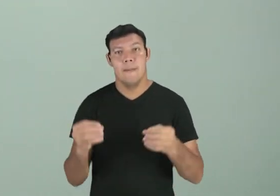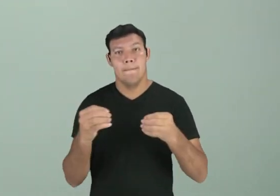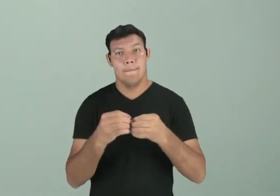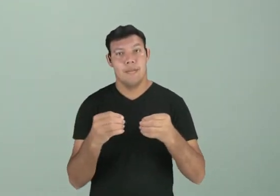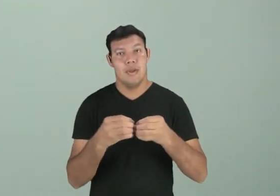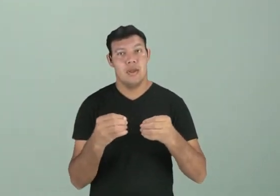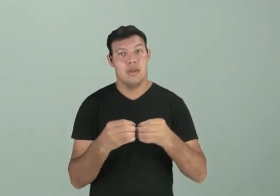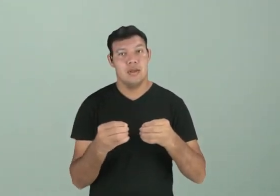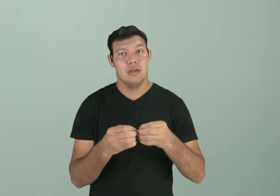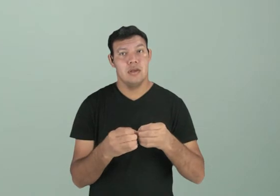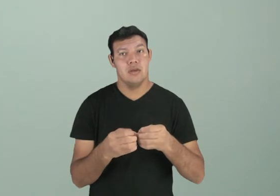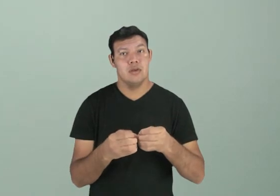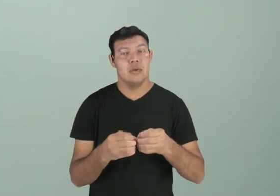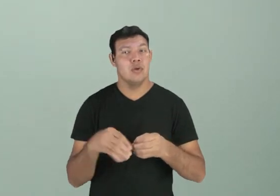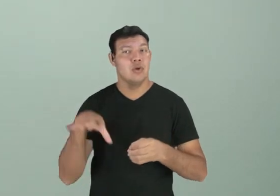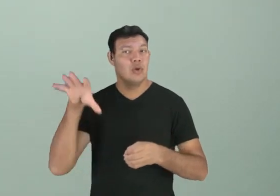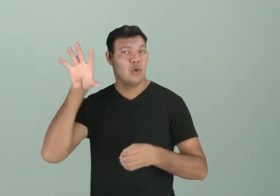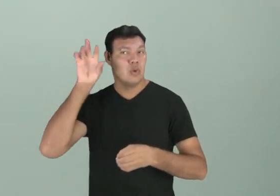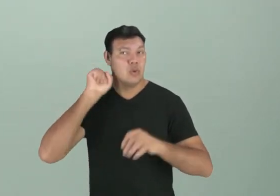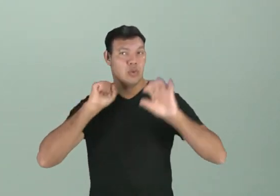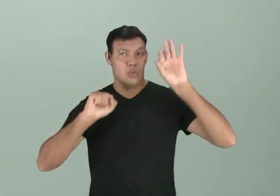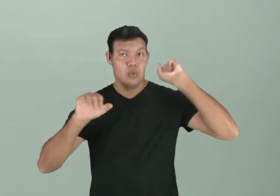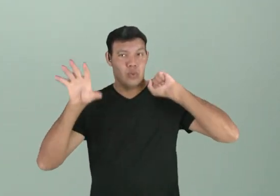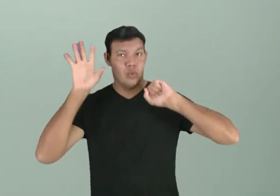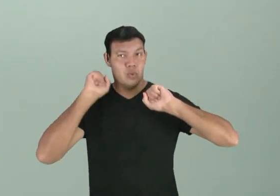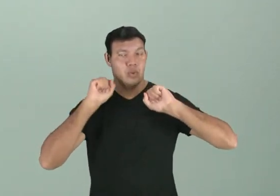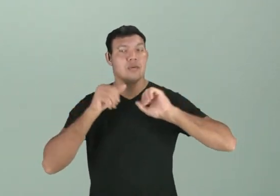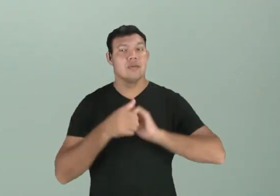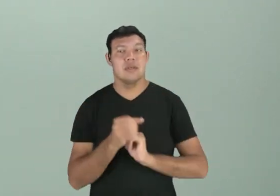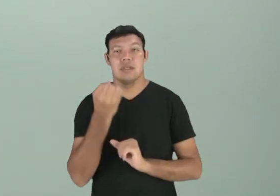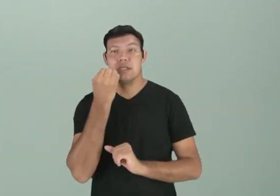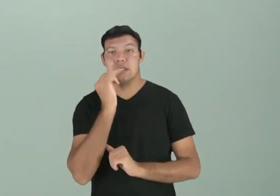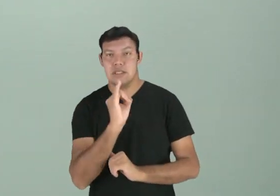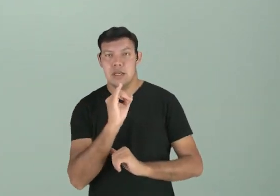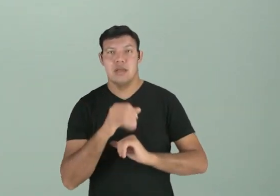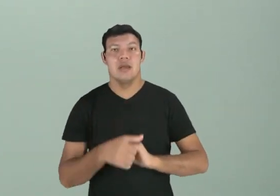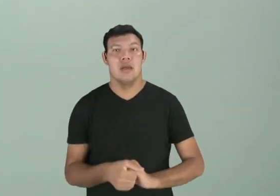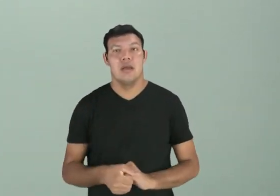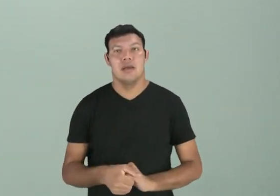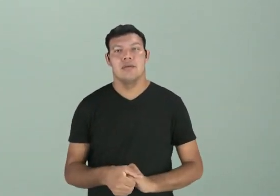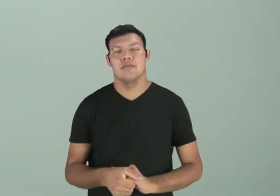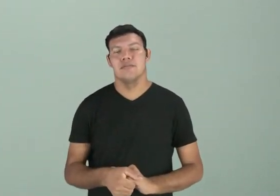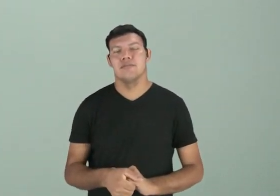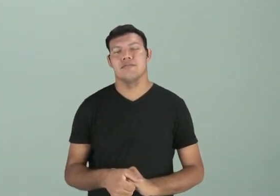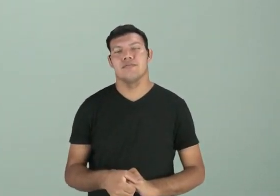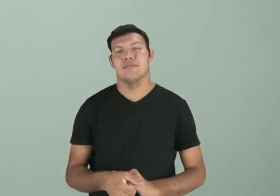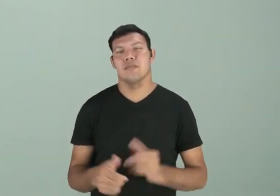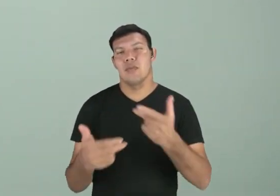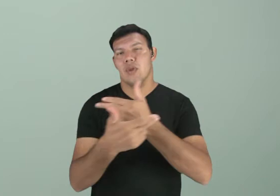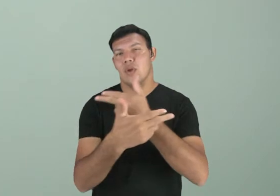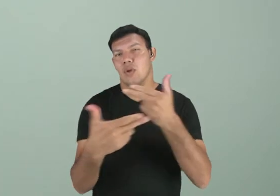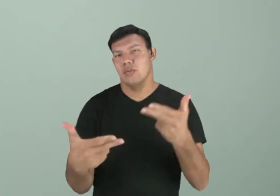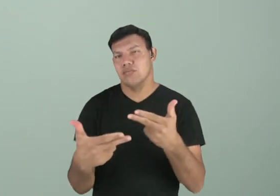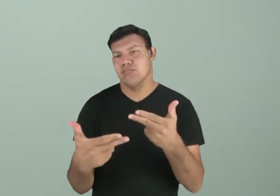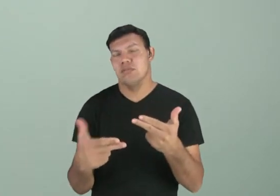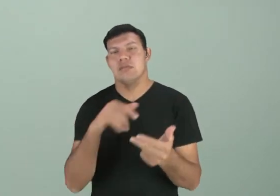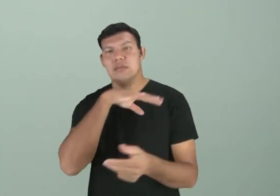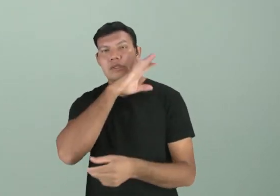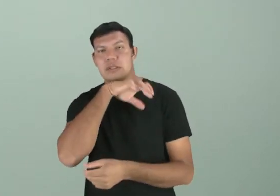do ouvinte. Então, se o falante estiver se referindo a um objeto ou a um ser